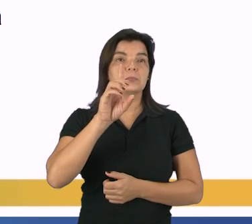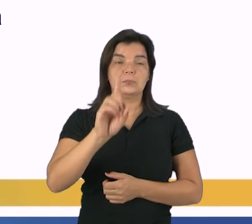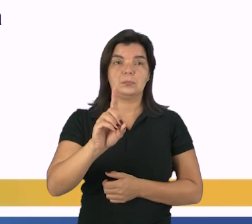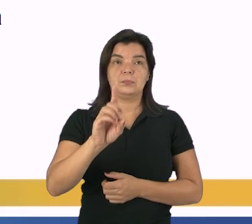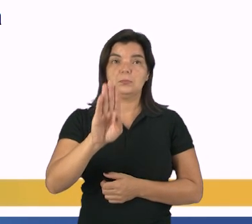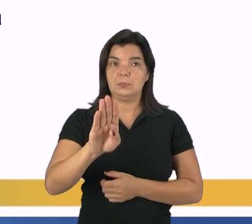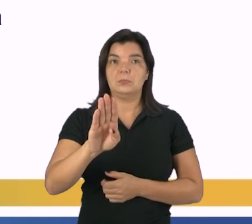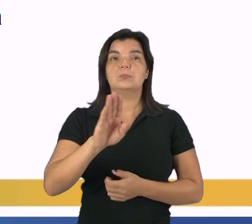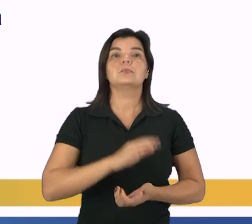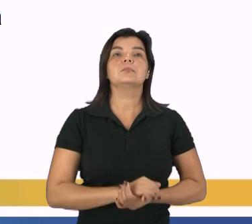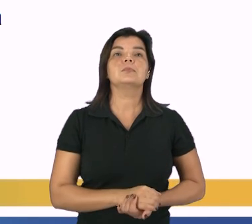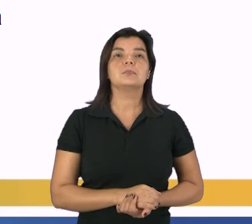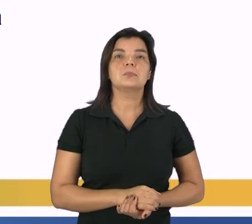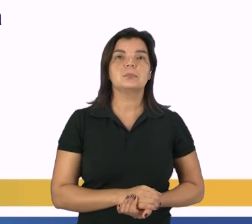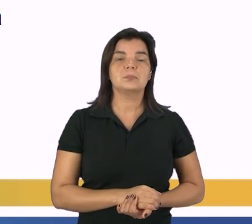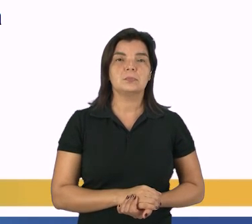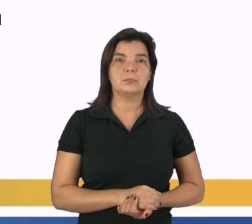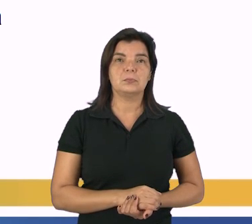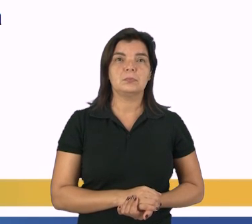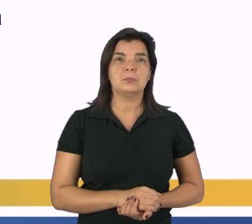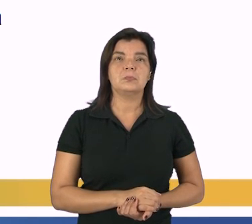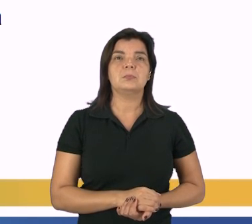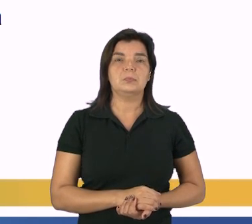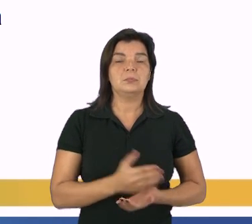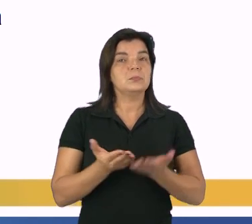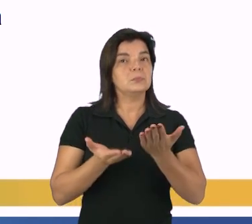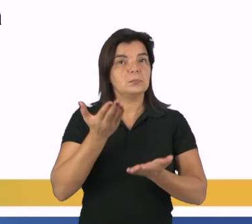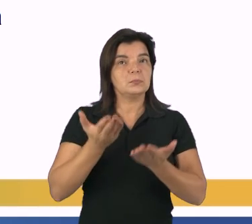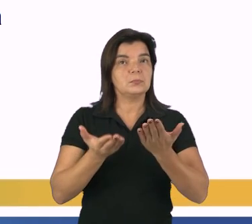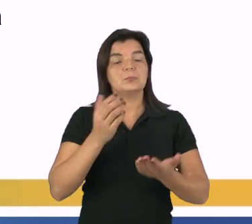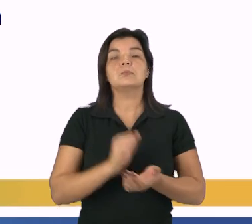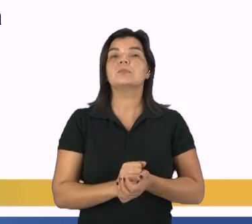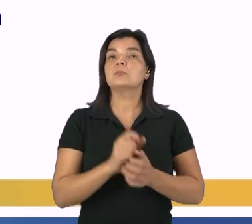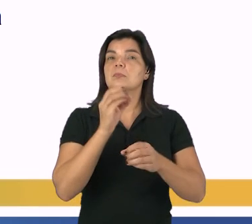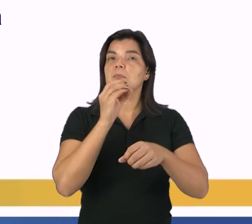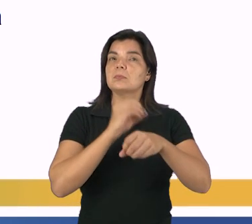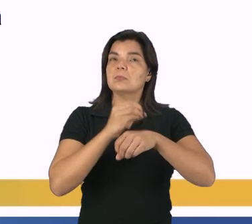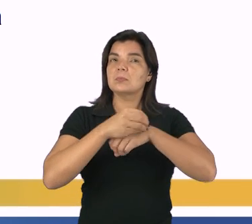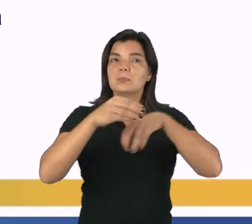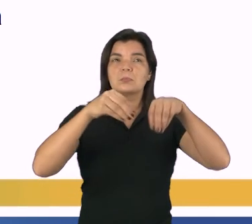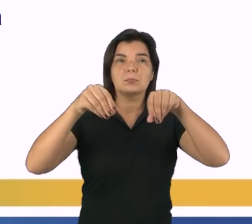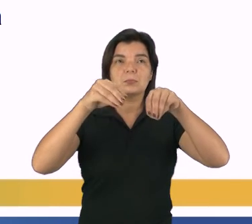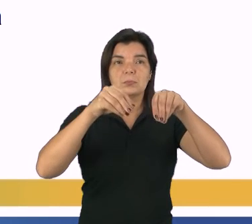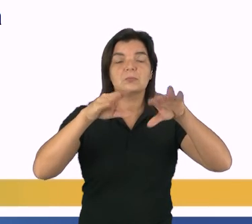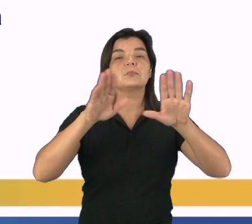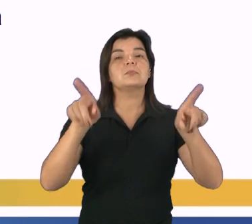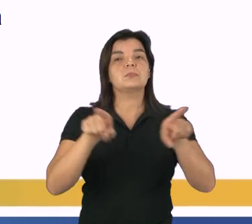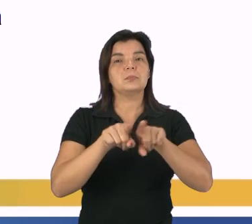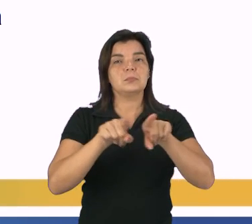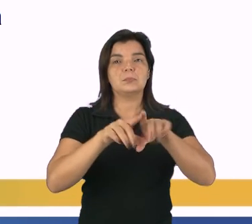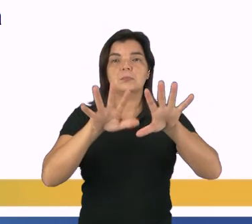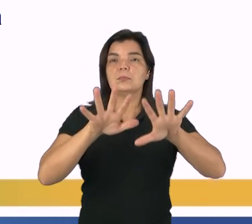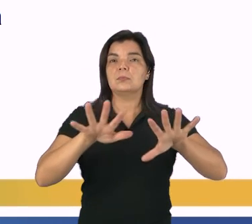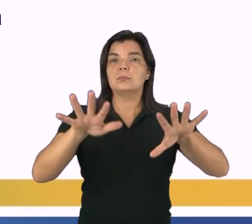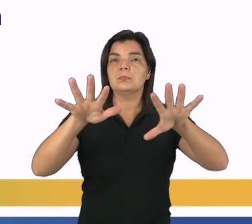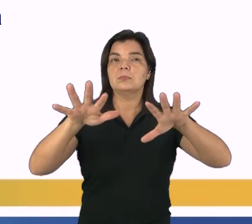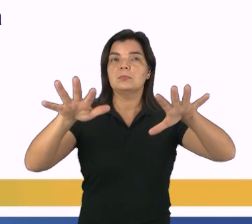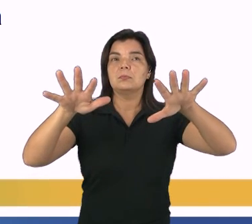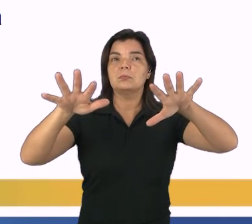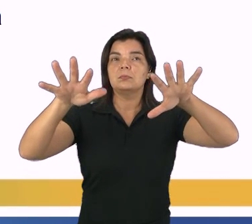ponto, a qualquer distância da Lua, vai ter sempre um equilíbrio entre a força elétrica e a